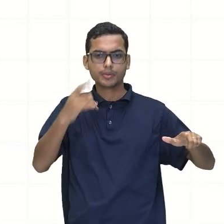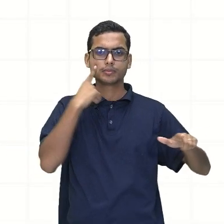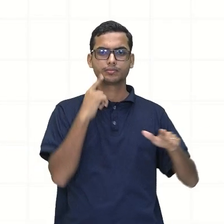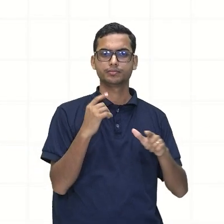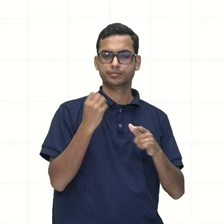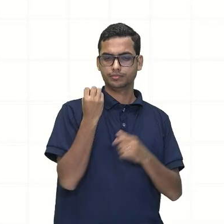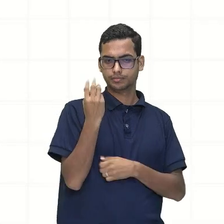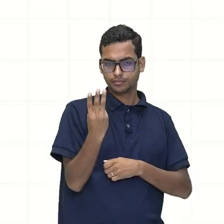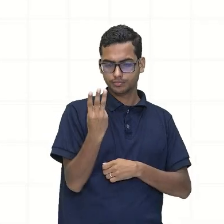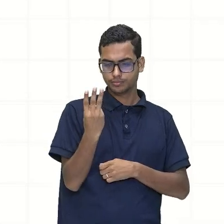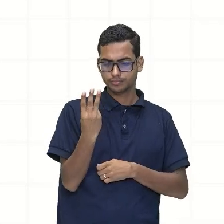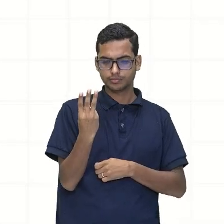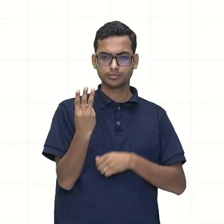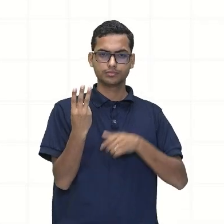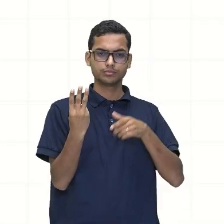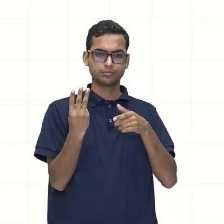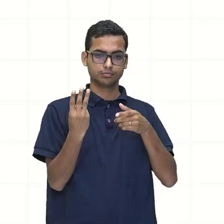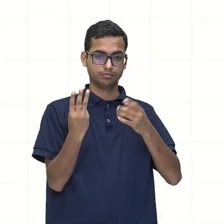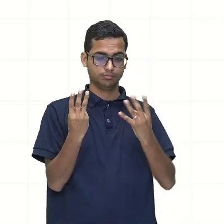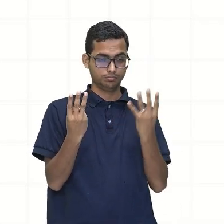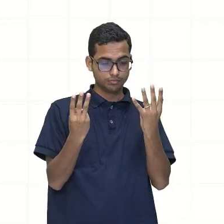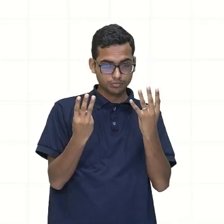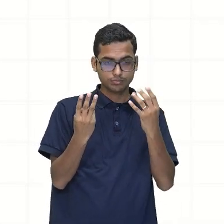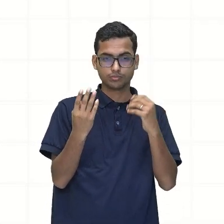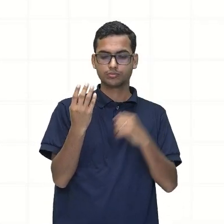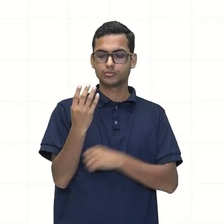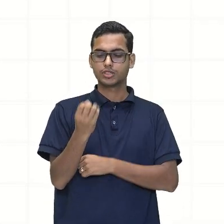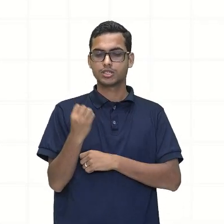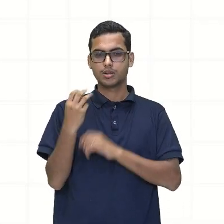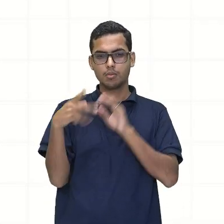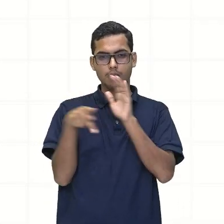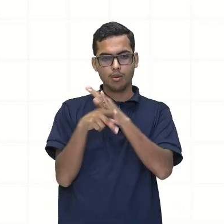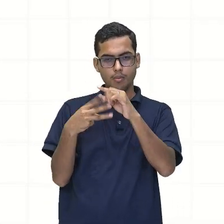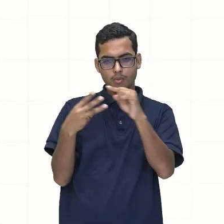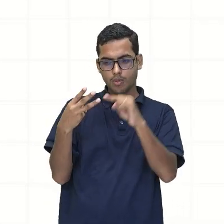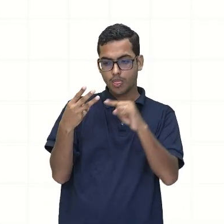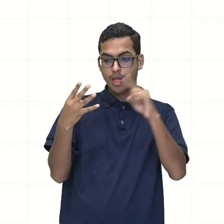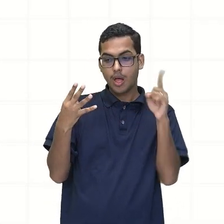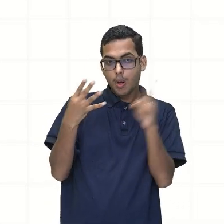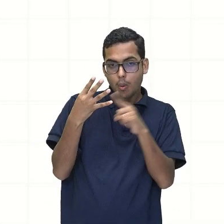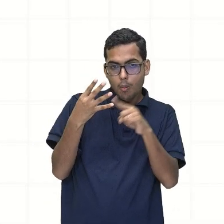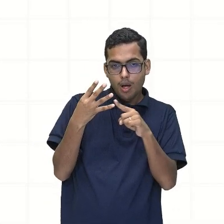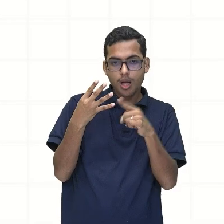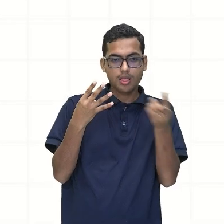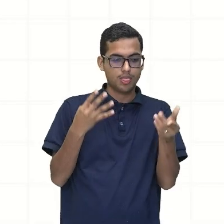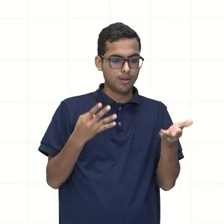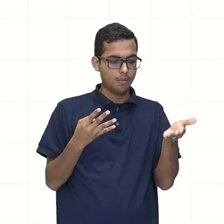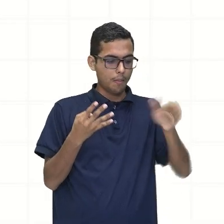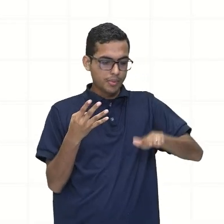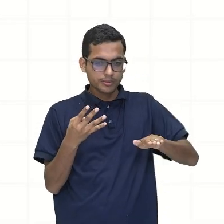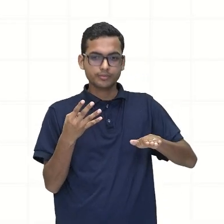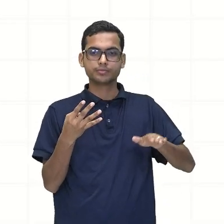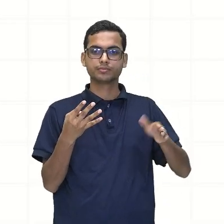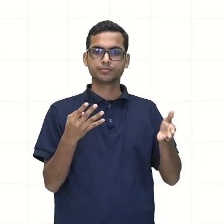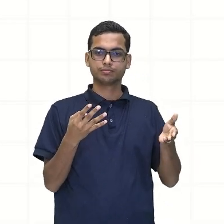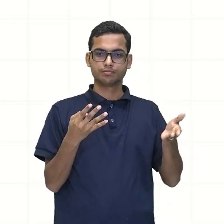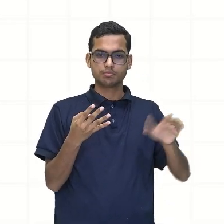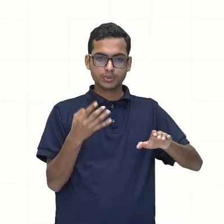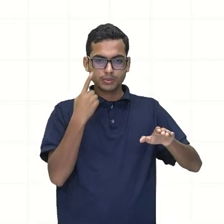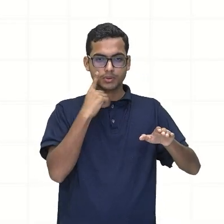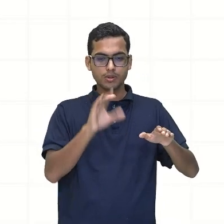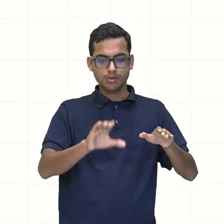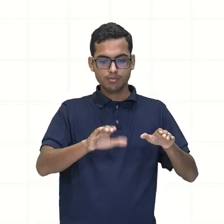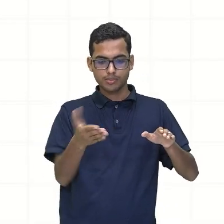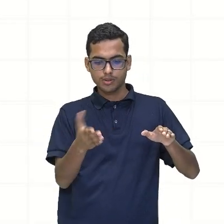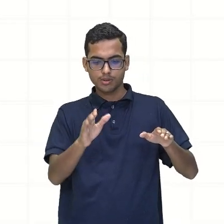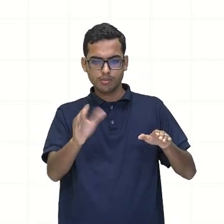a 4ª ficha está virada. Nós temos uma ficha que vale menos 33, outra ficha